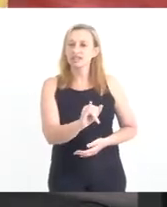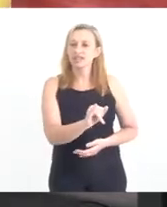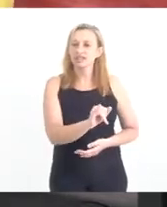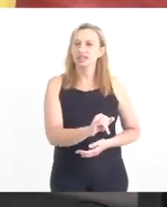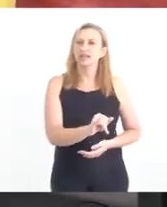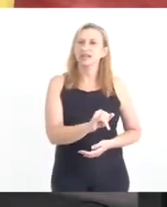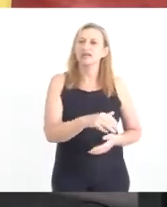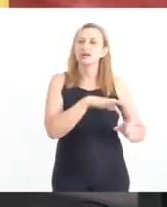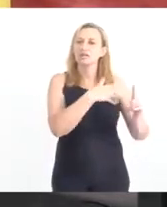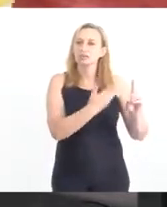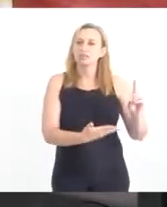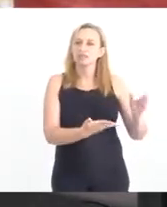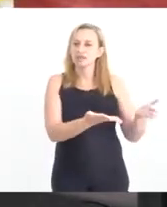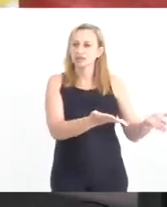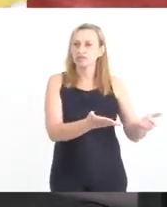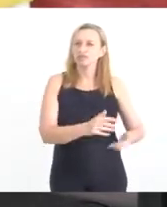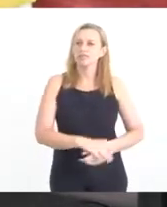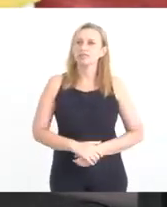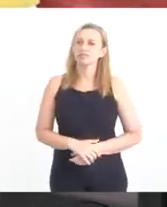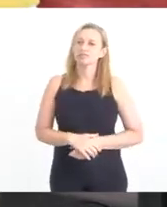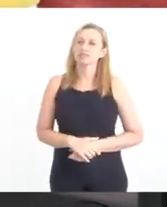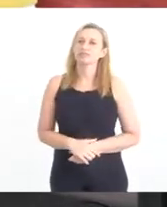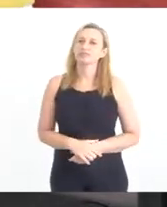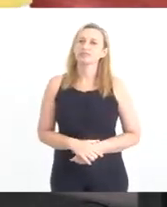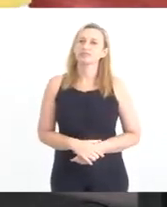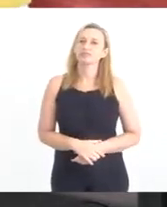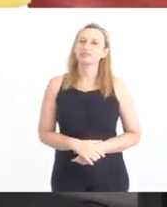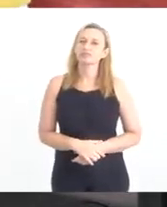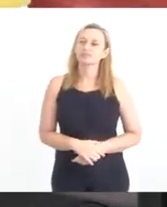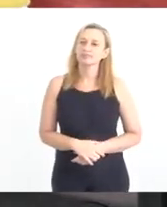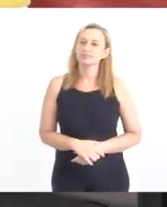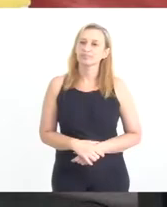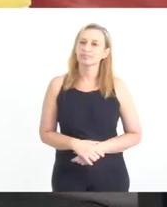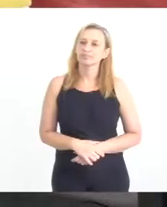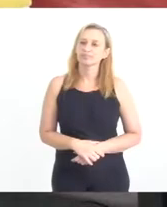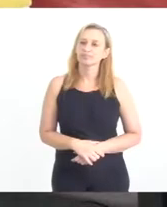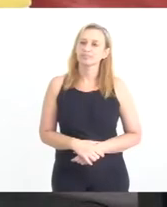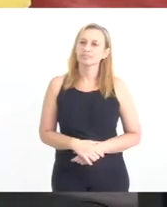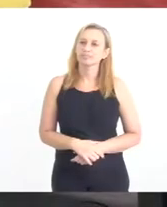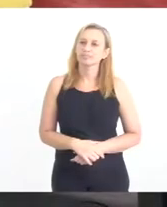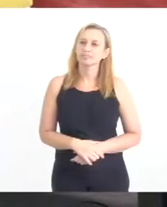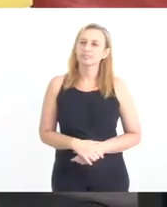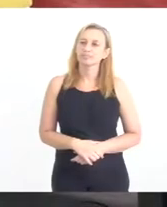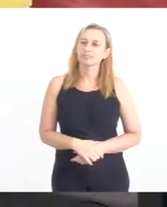para receber essa homenagem Google de Lorena é